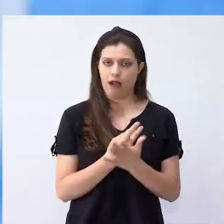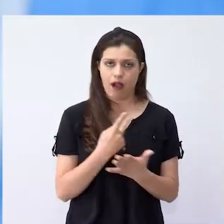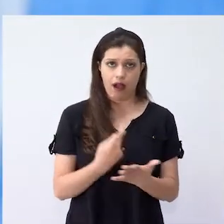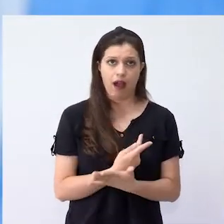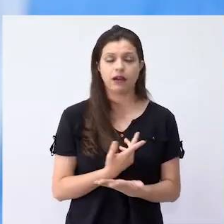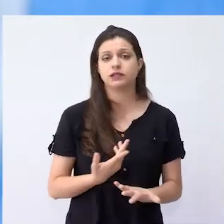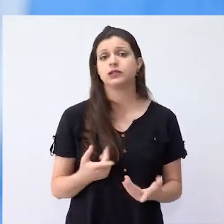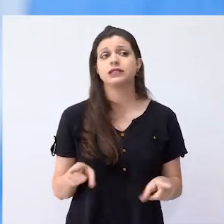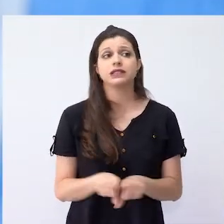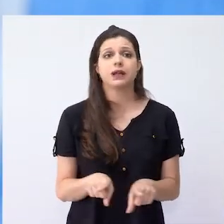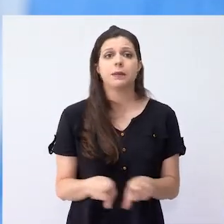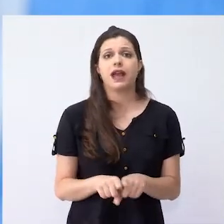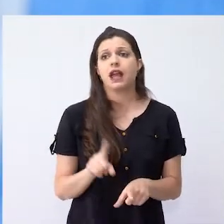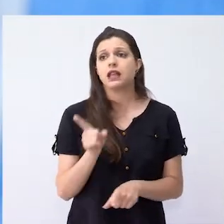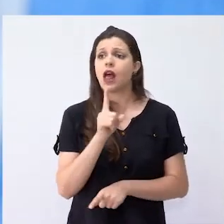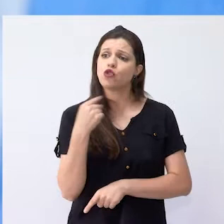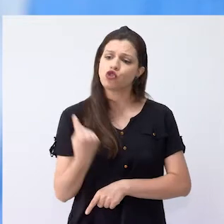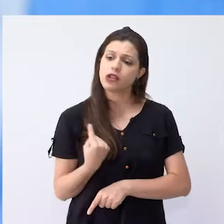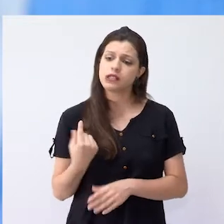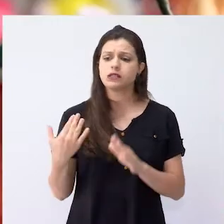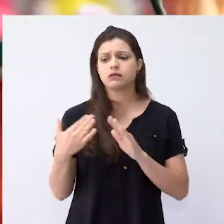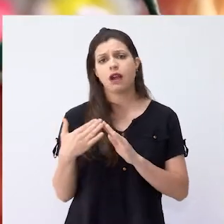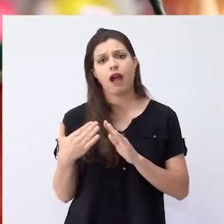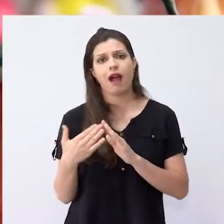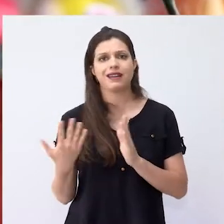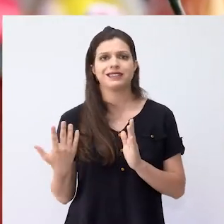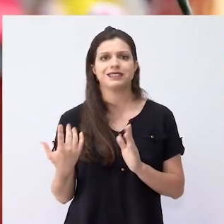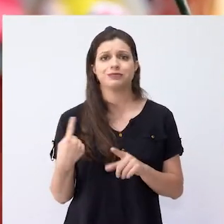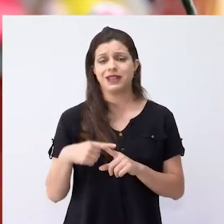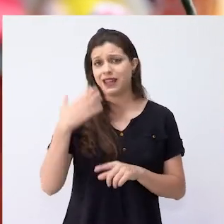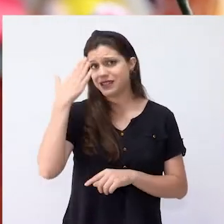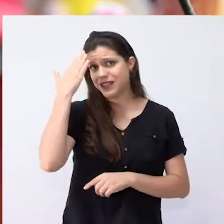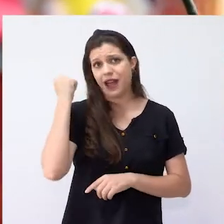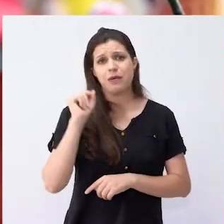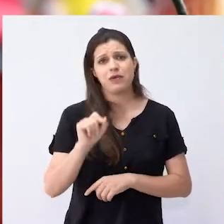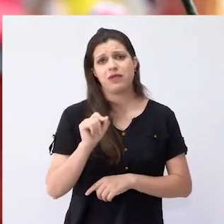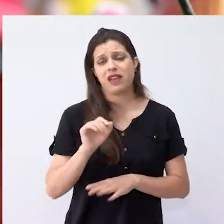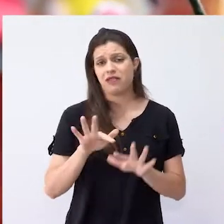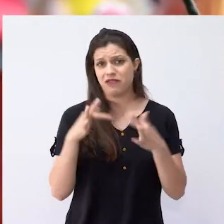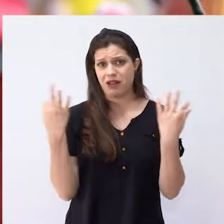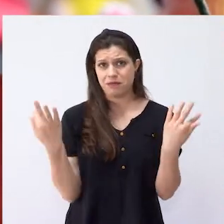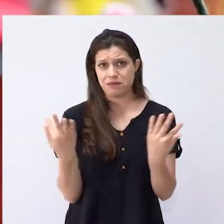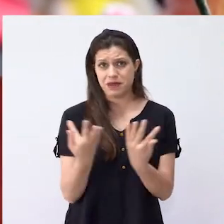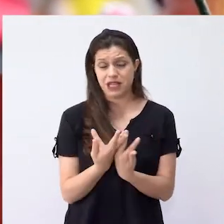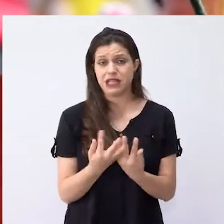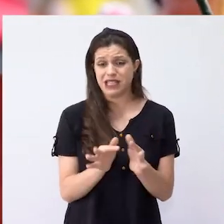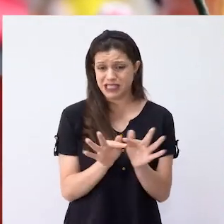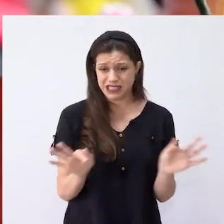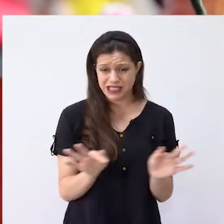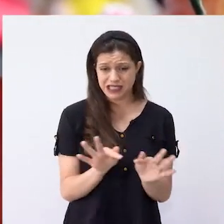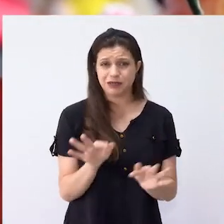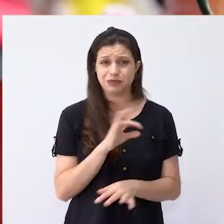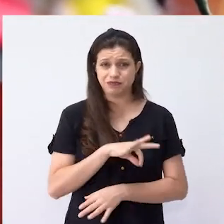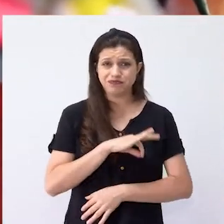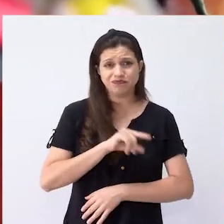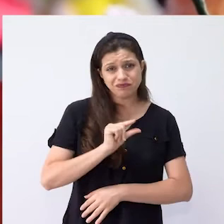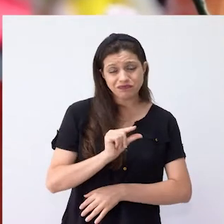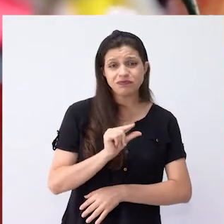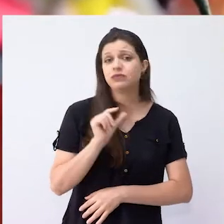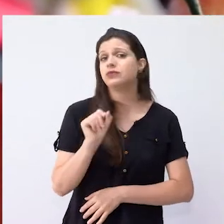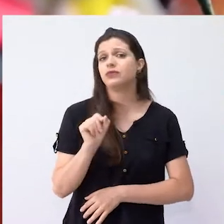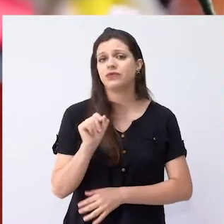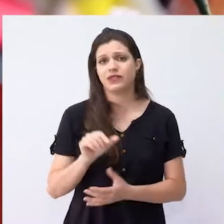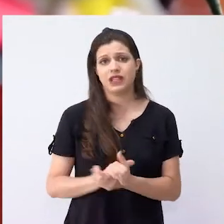não está no trabalho legal e não está, muitas vezes, sozinho em casa. A gente sabe que a realidade das famílias, principalmente as famílias de baixa